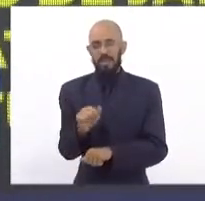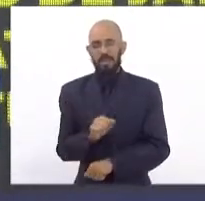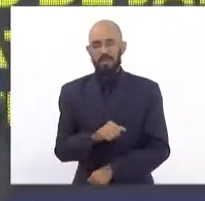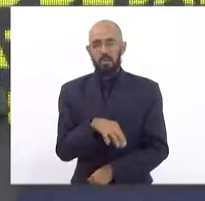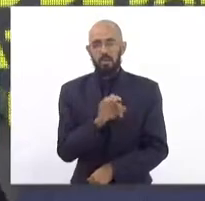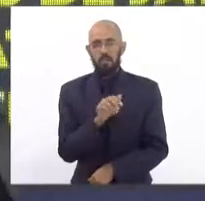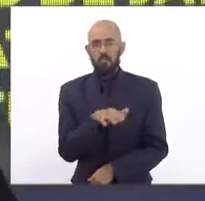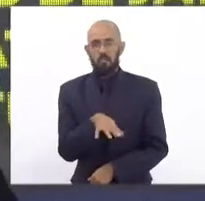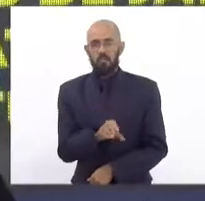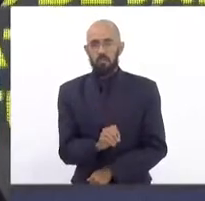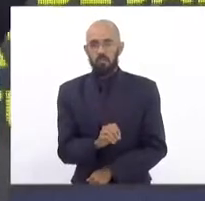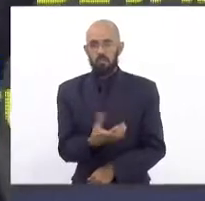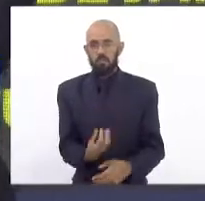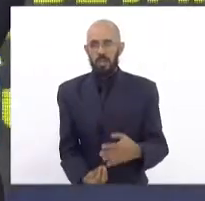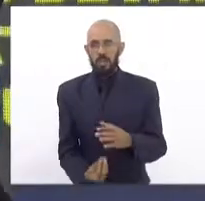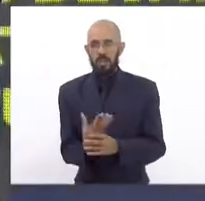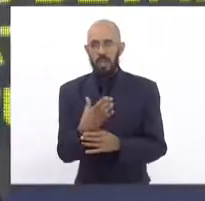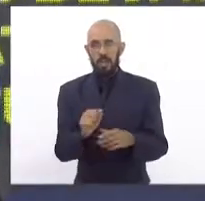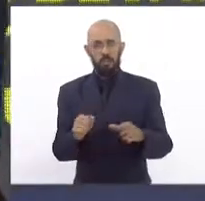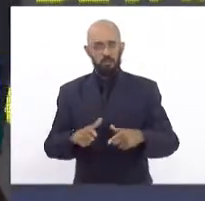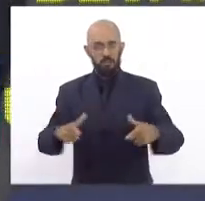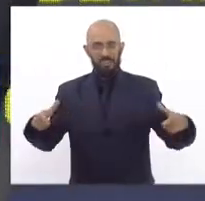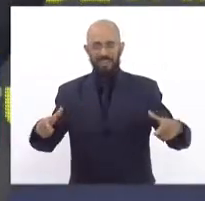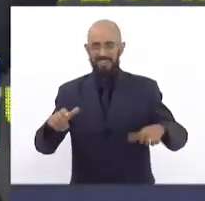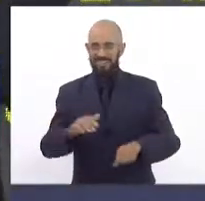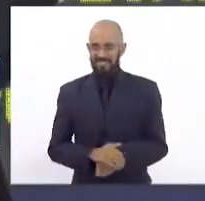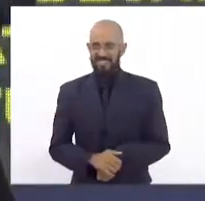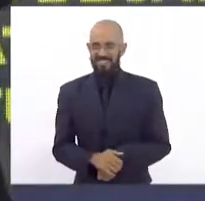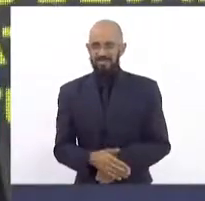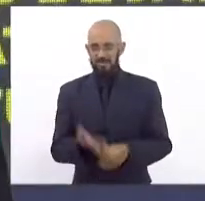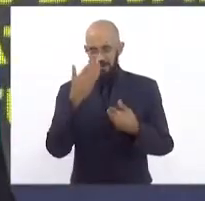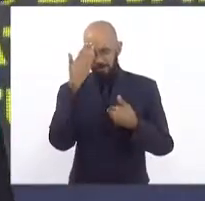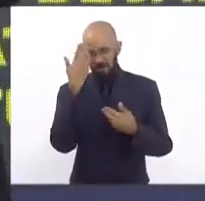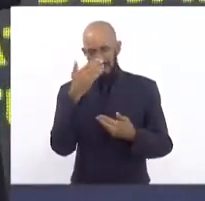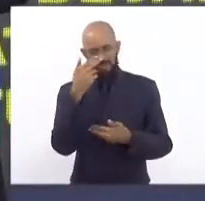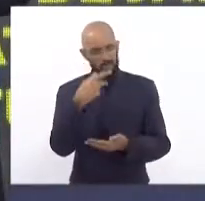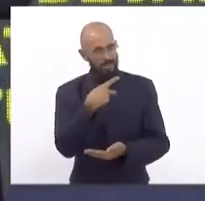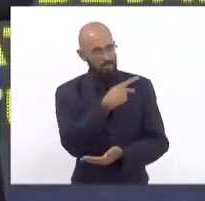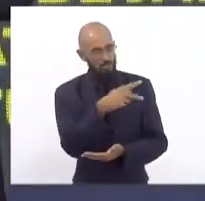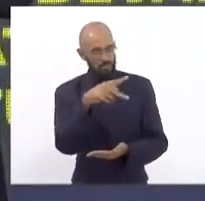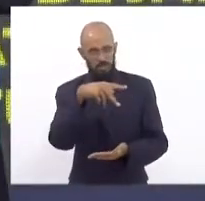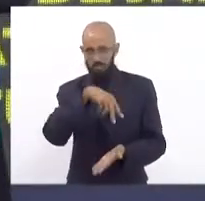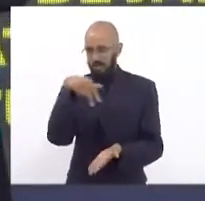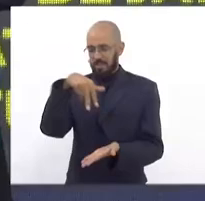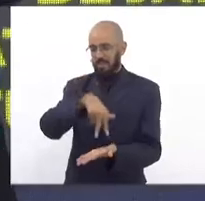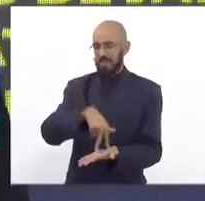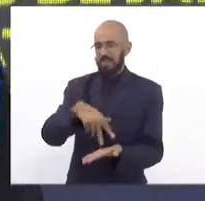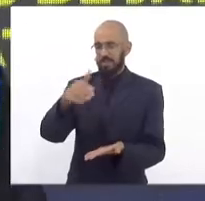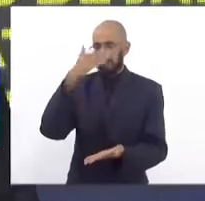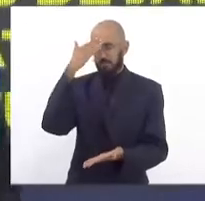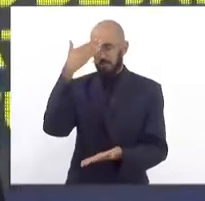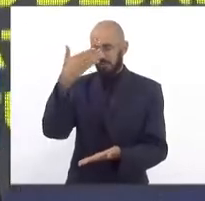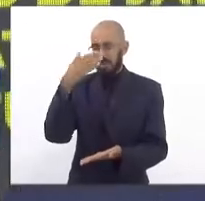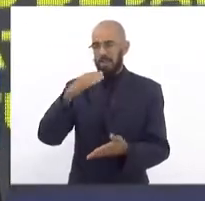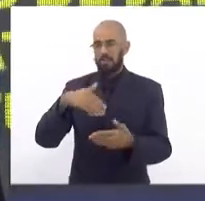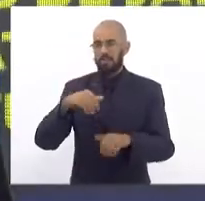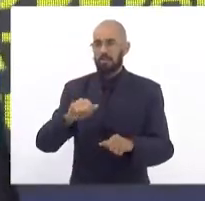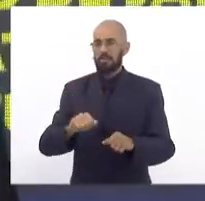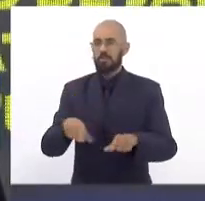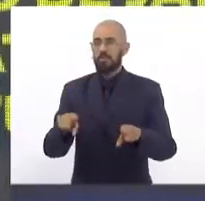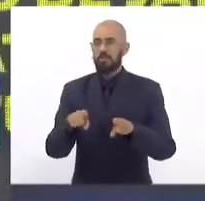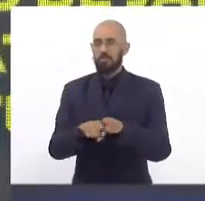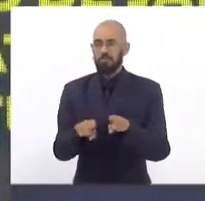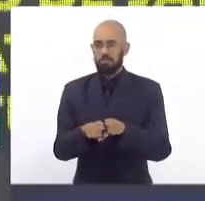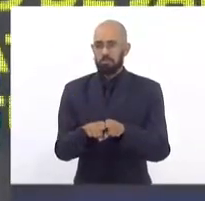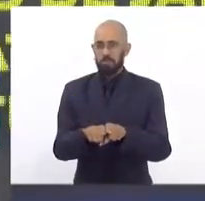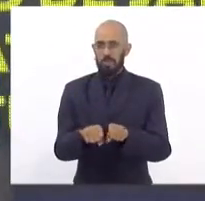Tá bom? Nosso muito obrigado pela presença, nosso muito obrigado, mais uma vez, saudar a todos, presente